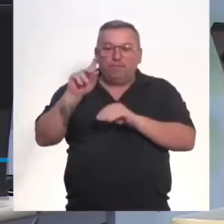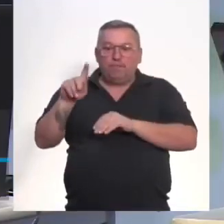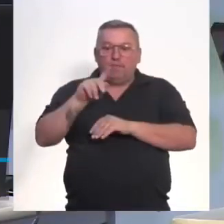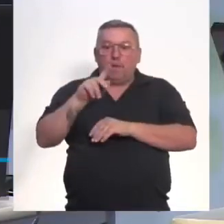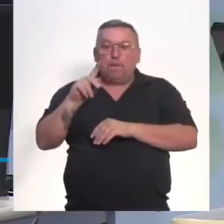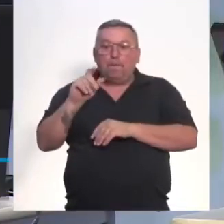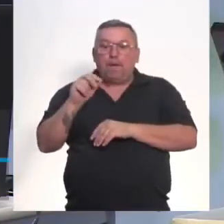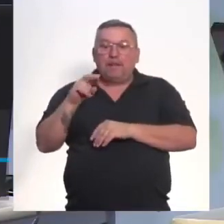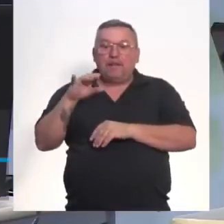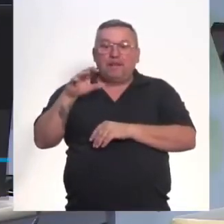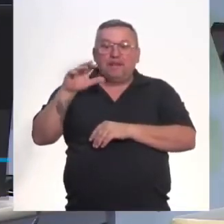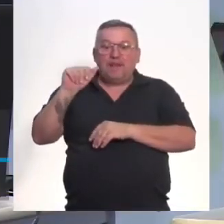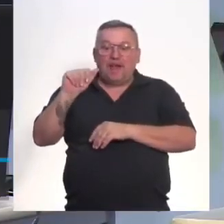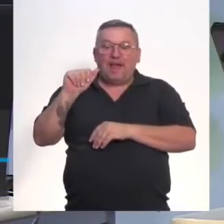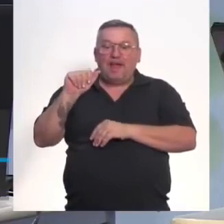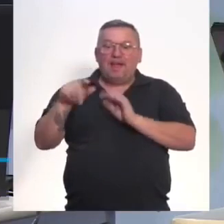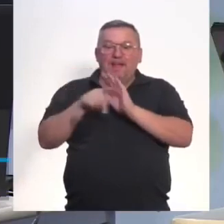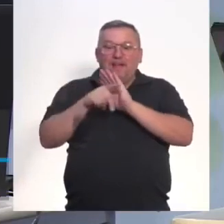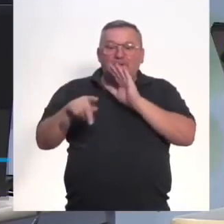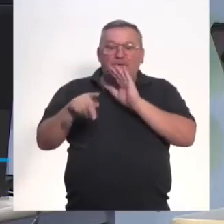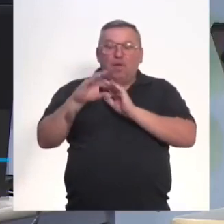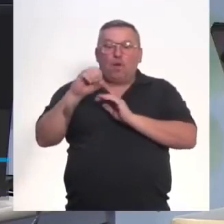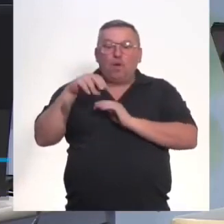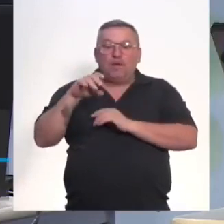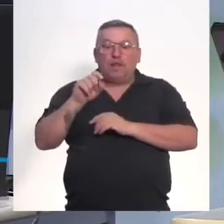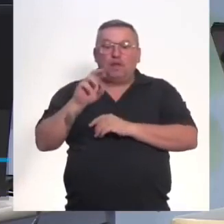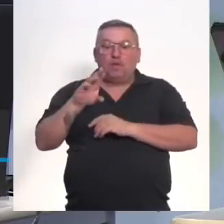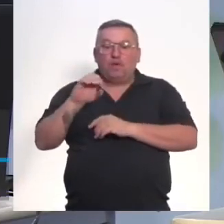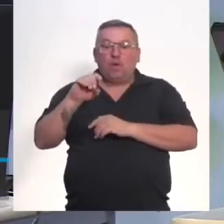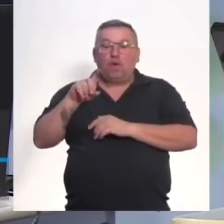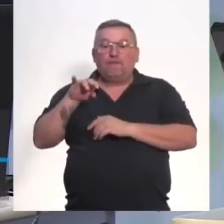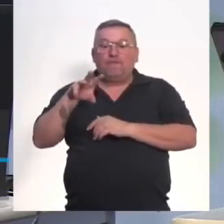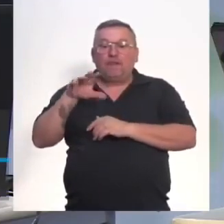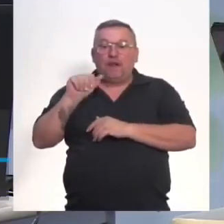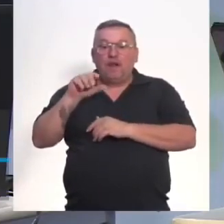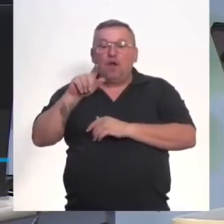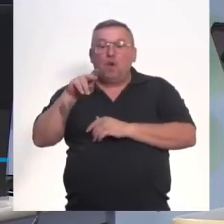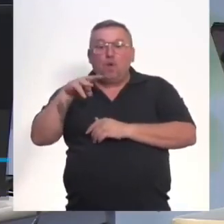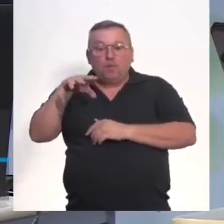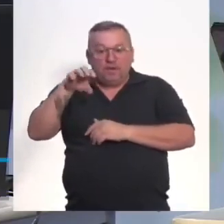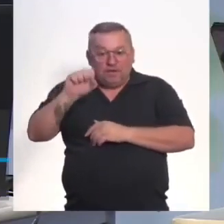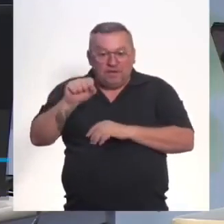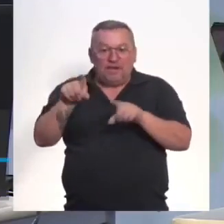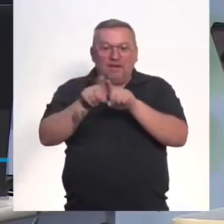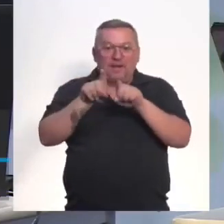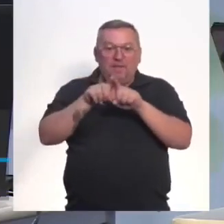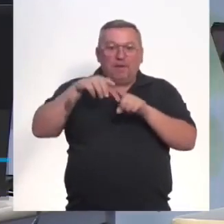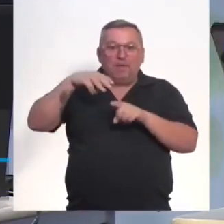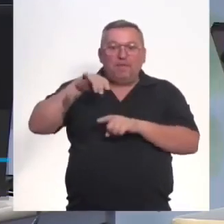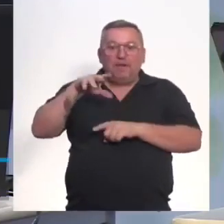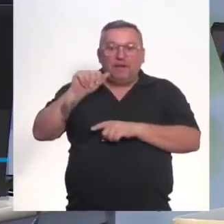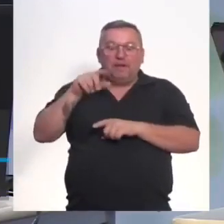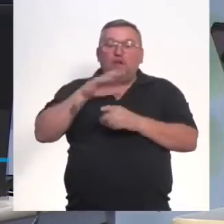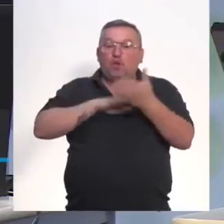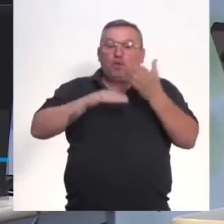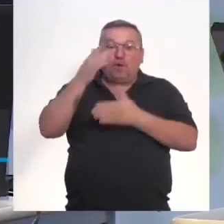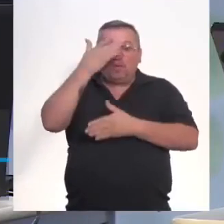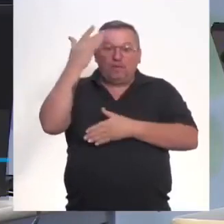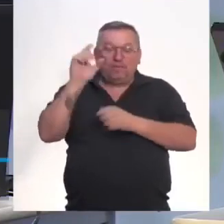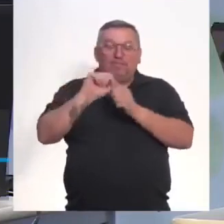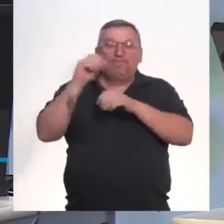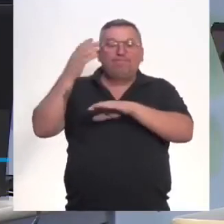professora Patrícia, e ele é da Comendador Oliveira Gomes, Cachoeira Paulista. E a Adriana Militão. Todas essas pessoas